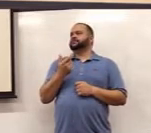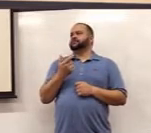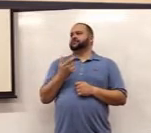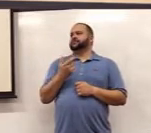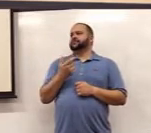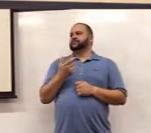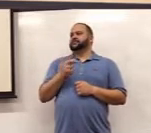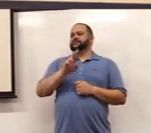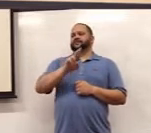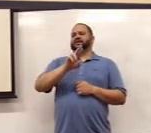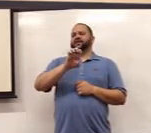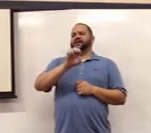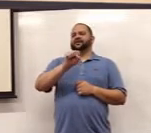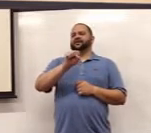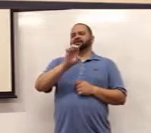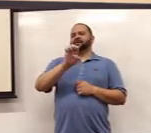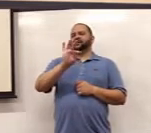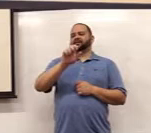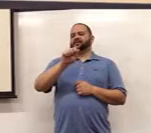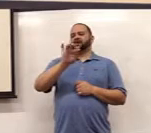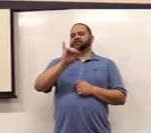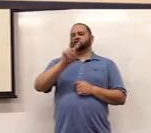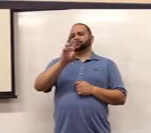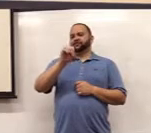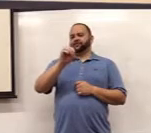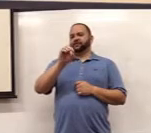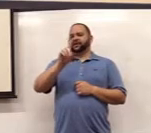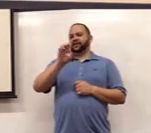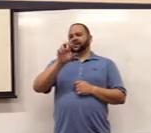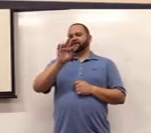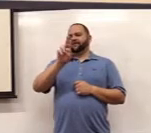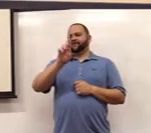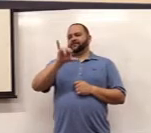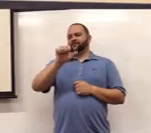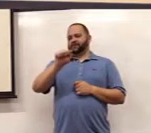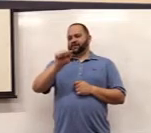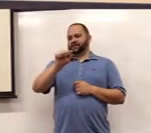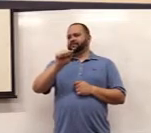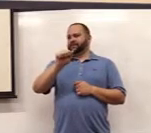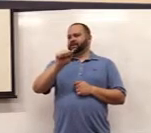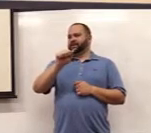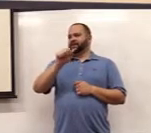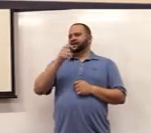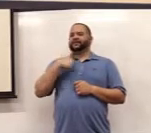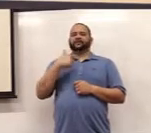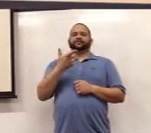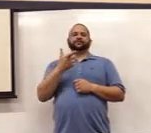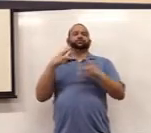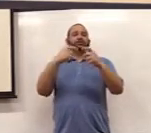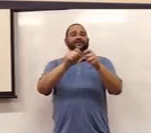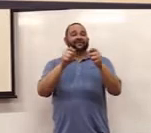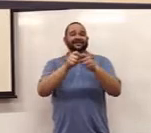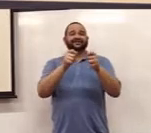É o recitativo de fúria ou o recitativo de negação do baixo. É quando ele fala, pessoal, isso aí tudo que vocês estão falando está levando a